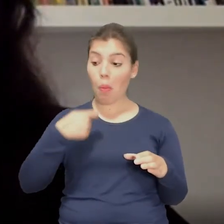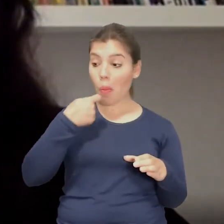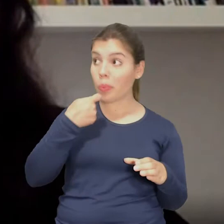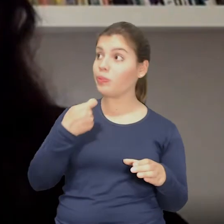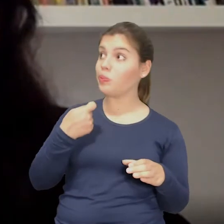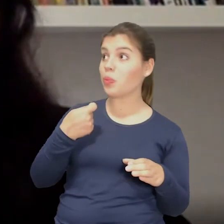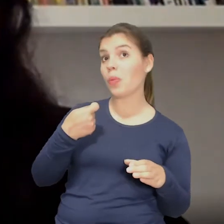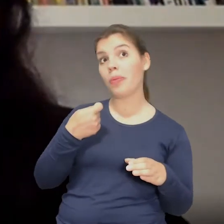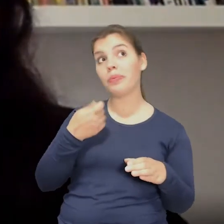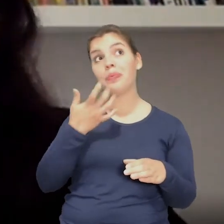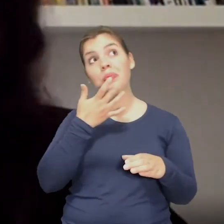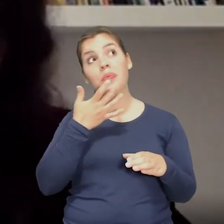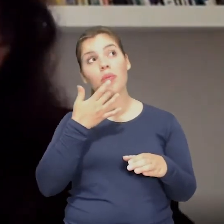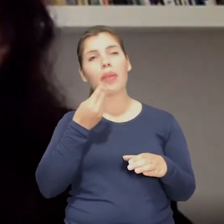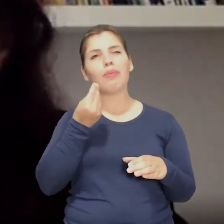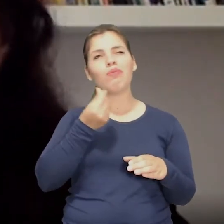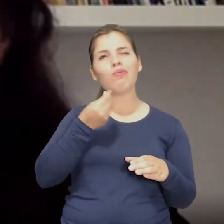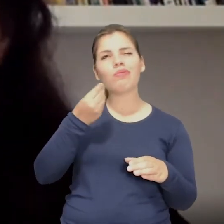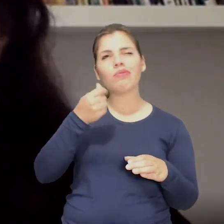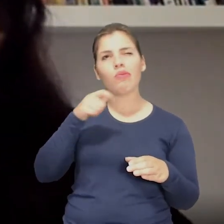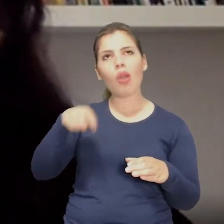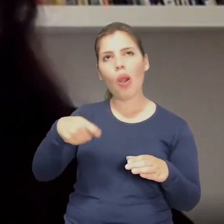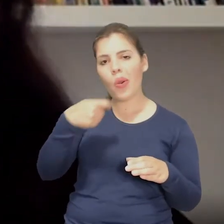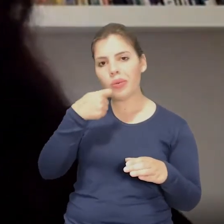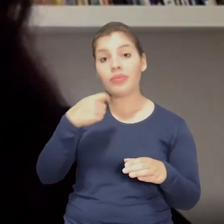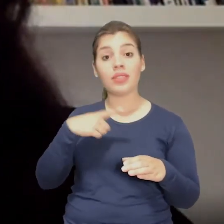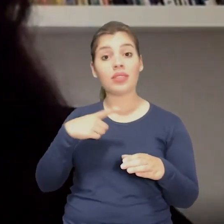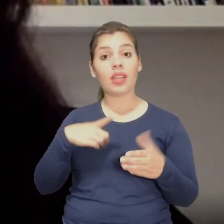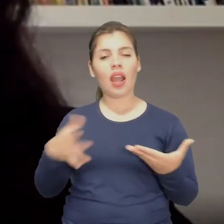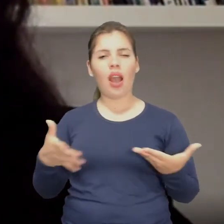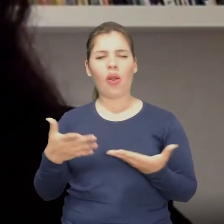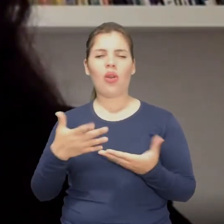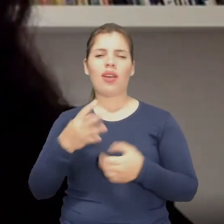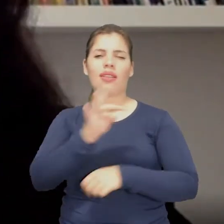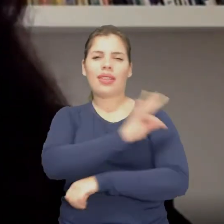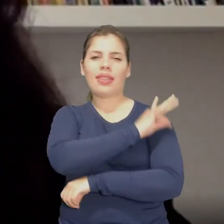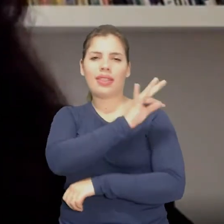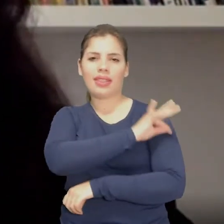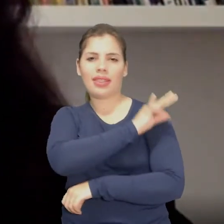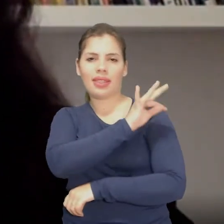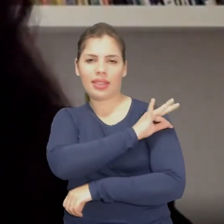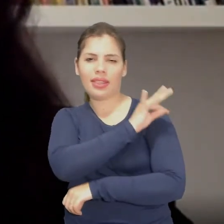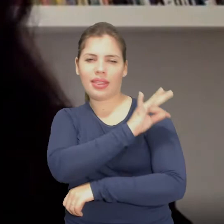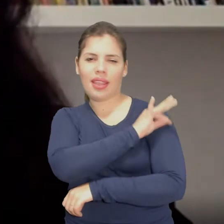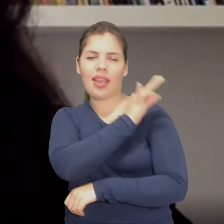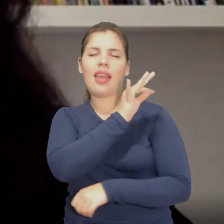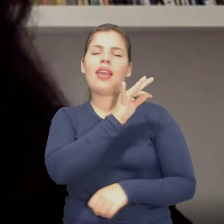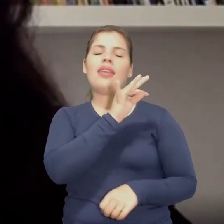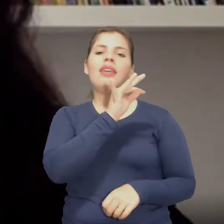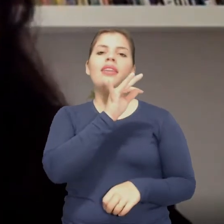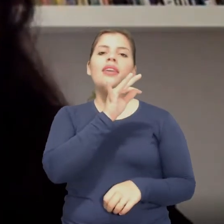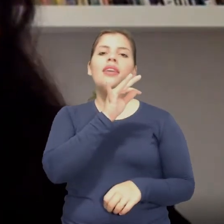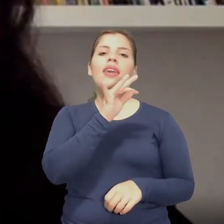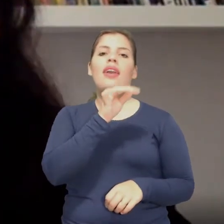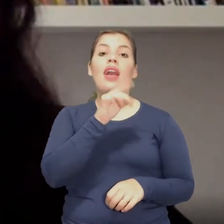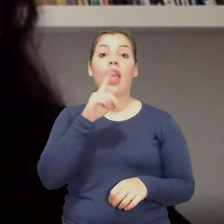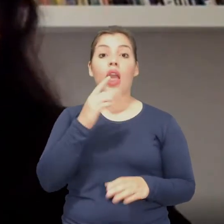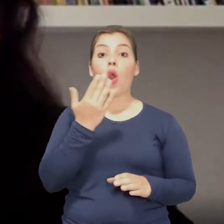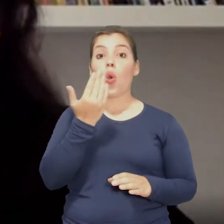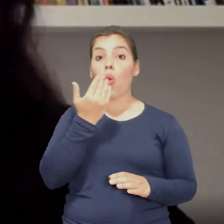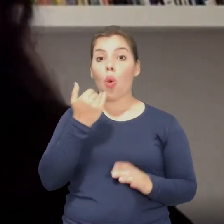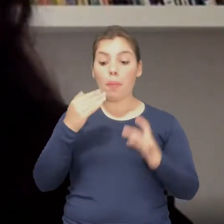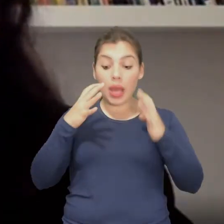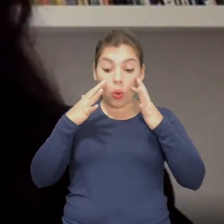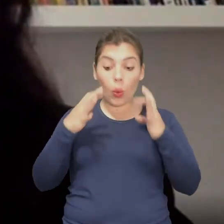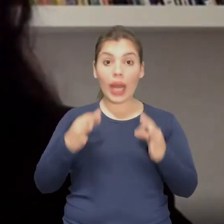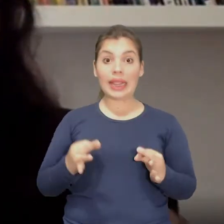de alimentação para saborear a comida. Tem técnicas que agora têm sido muito usadas que a gente chama de mindful eating,